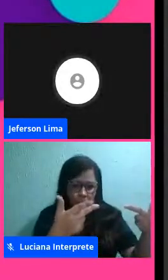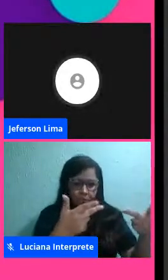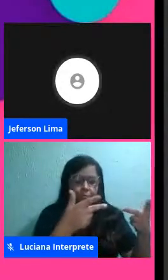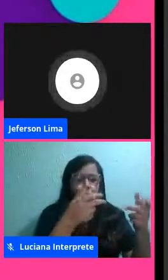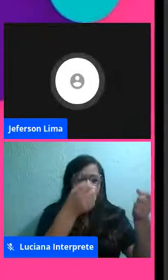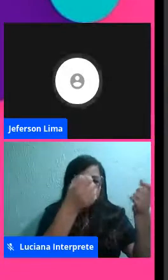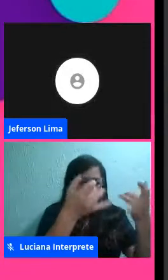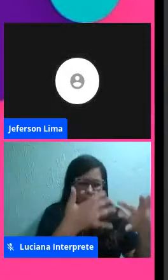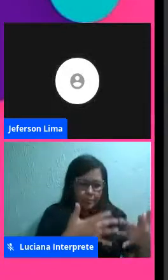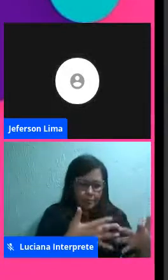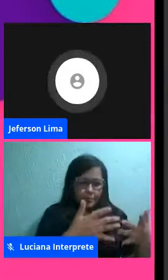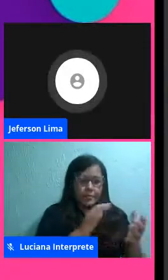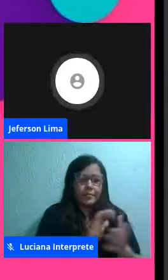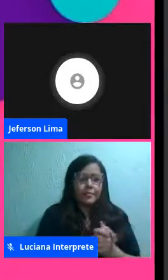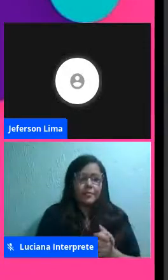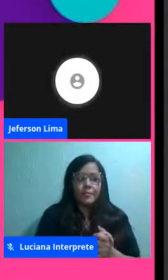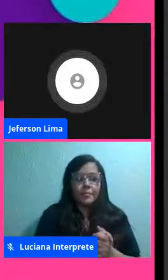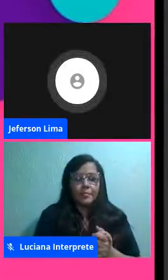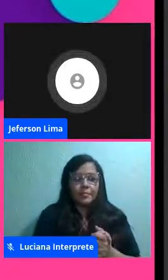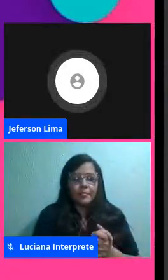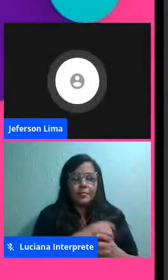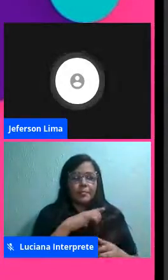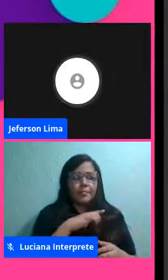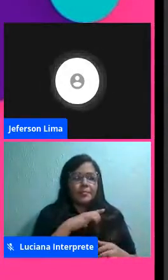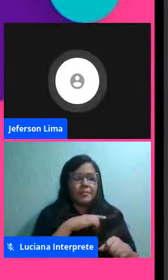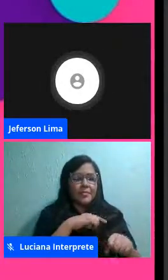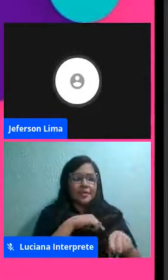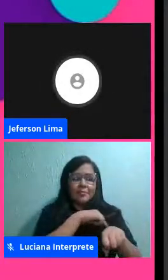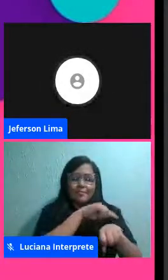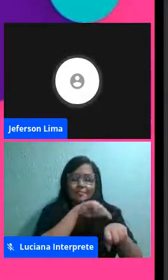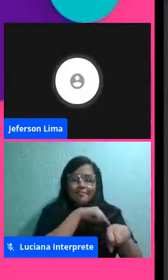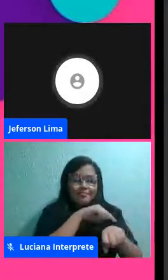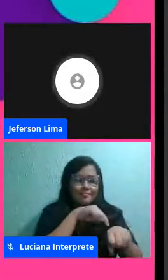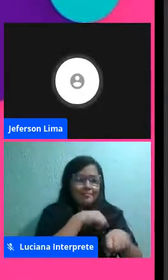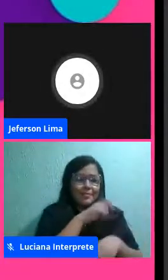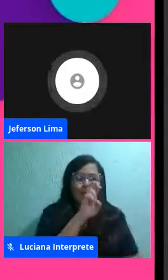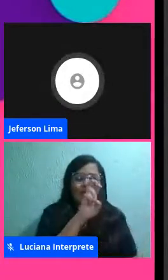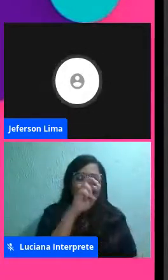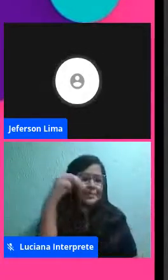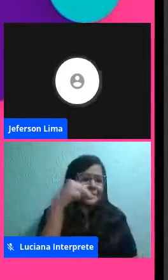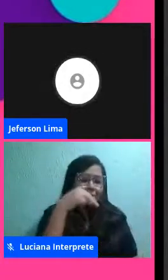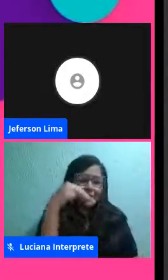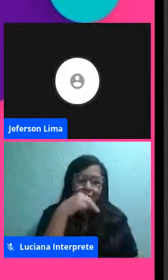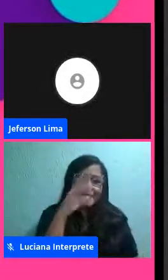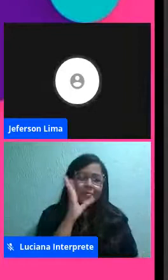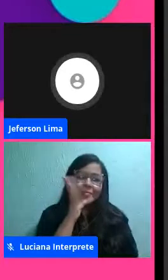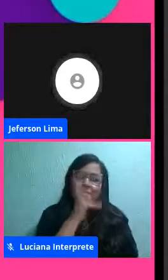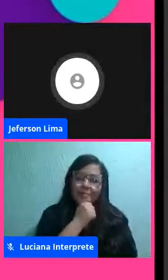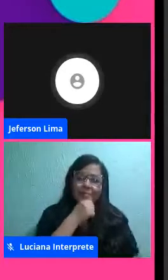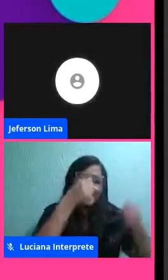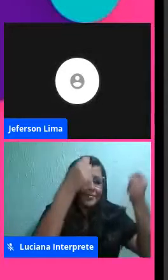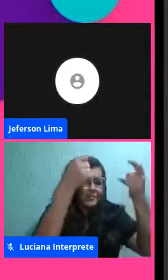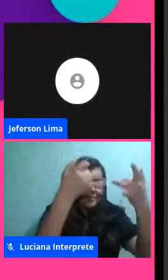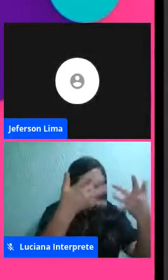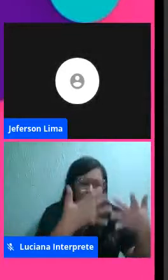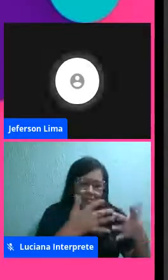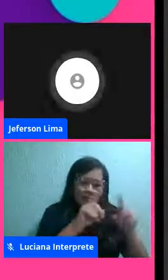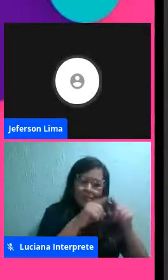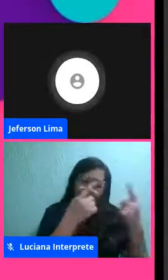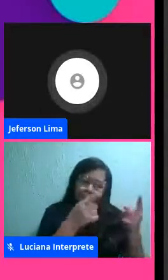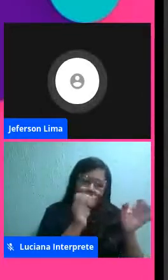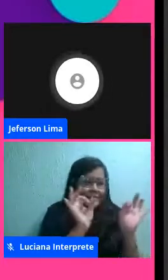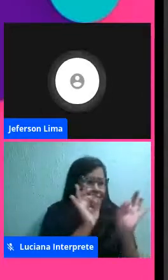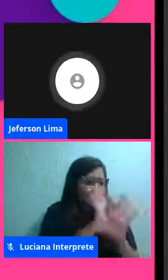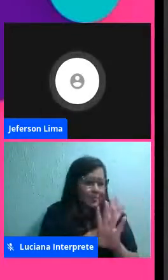Galera, a gente gastou 5 minutos. Eu demorei explicando, realmente, falando sobre tudo, mas acabou.